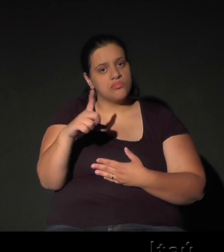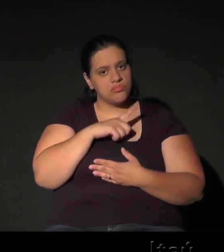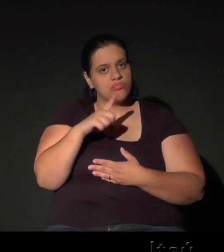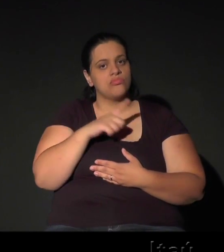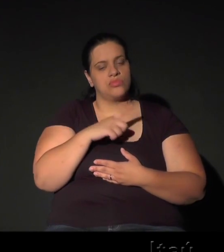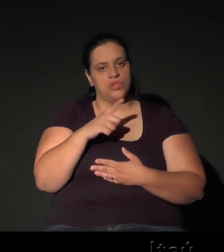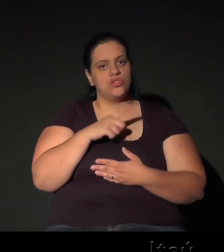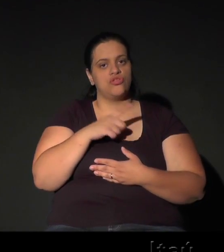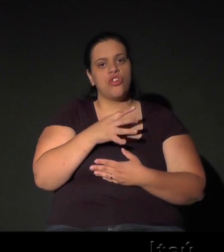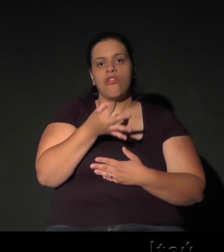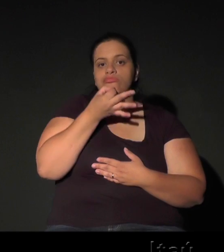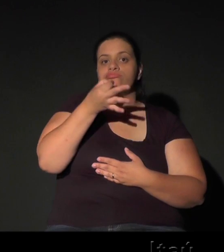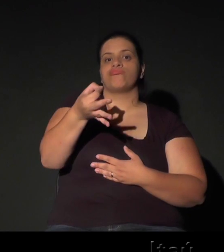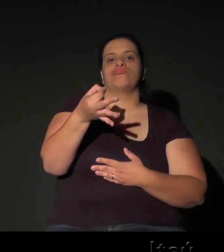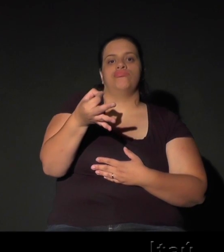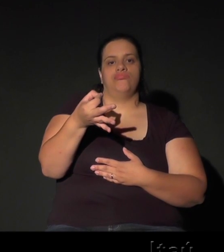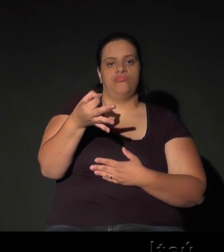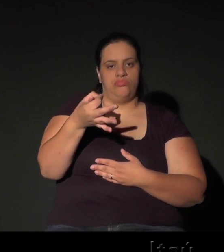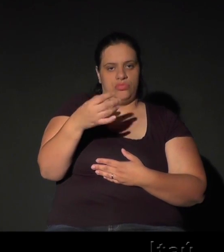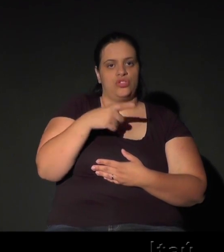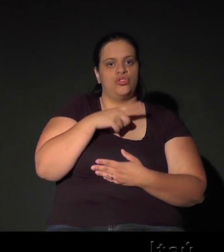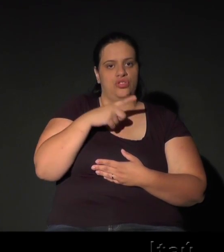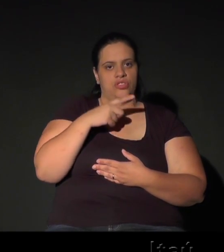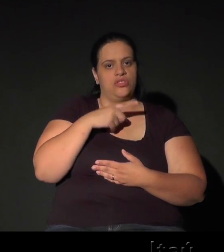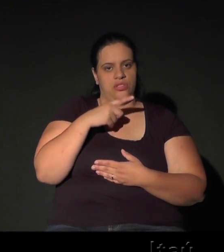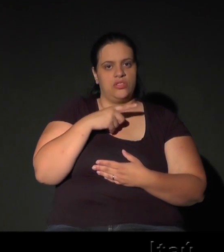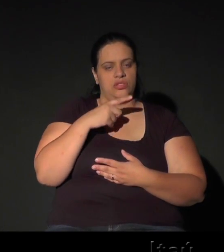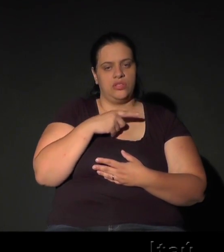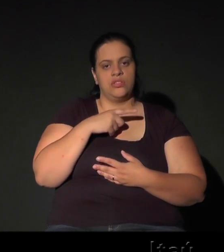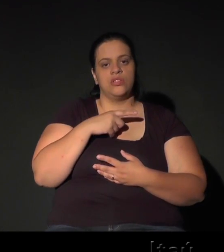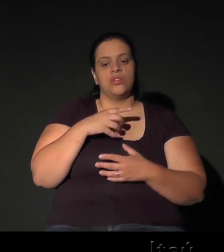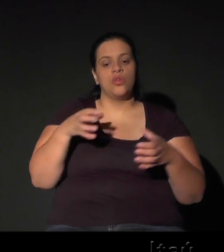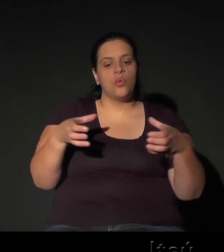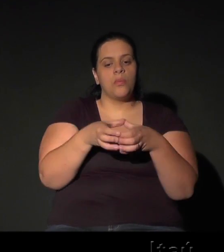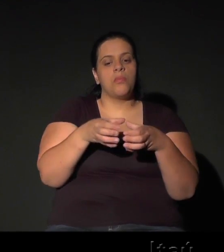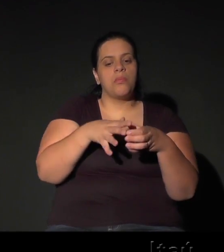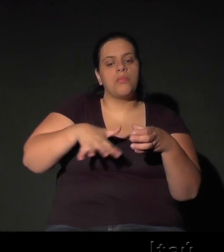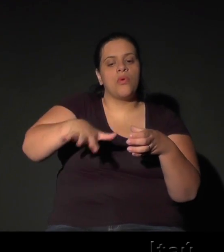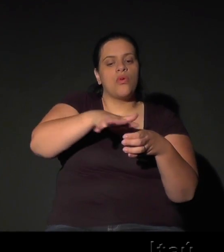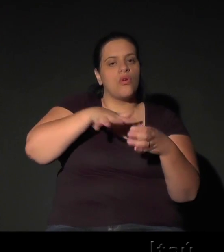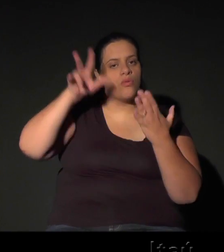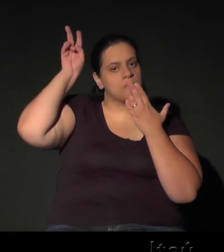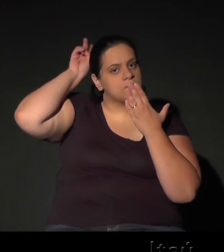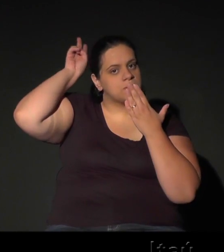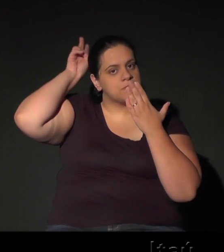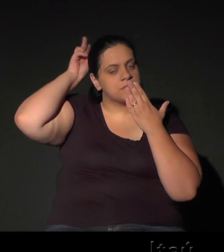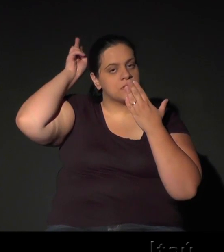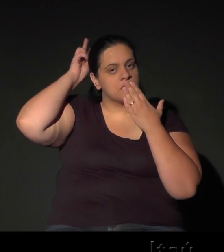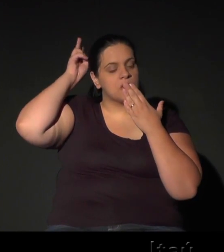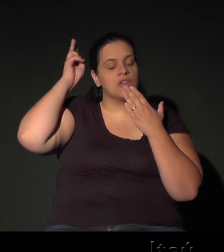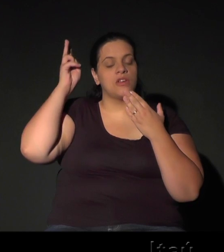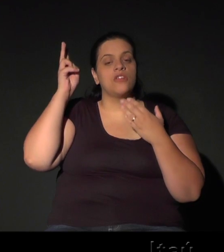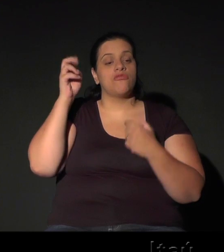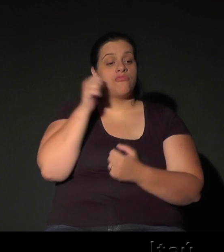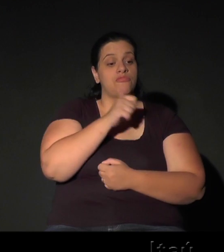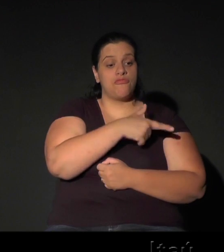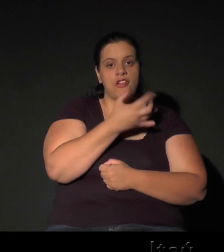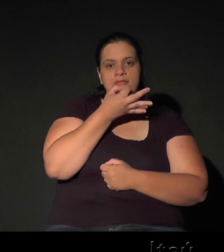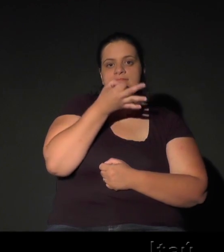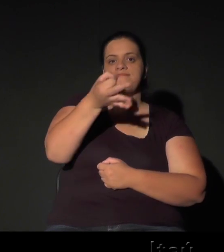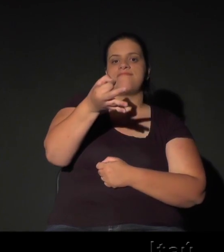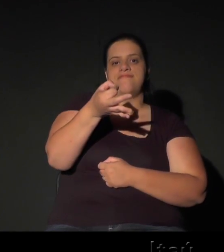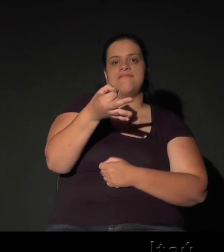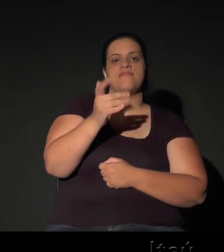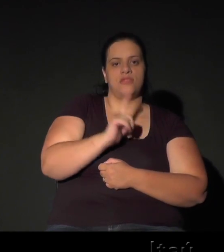primeira palavra na decisão de uma de um povo indígena de uma de uma certa